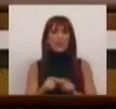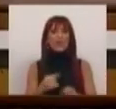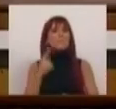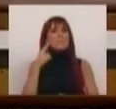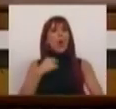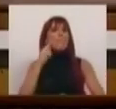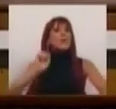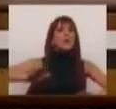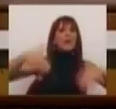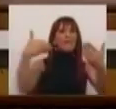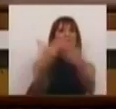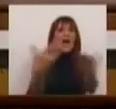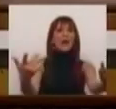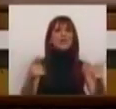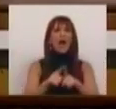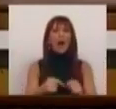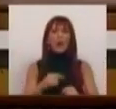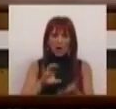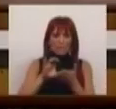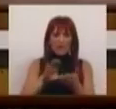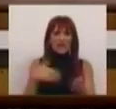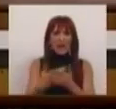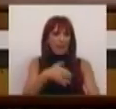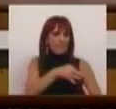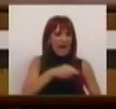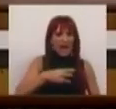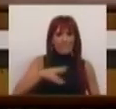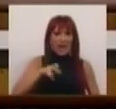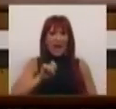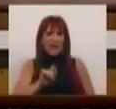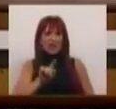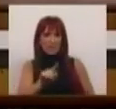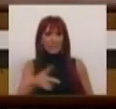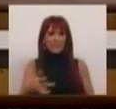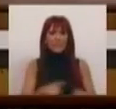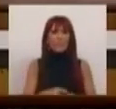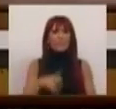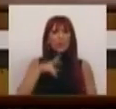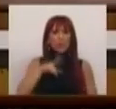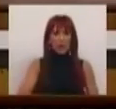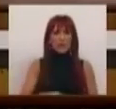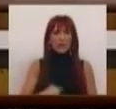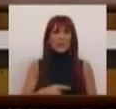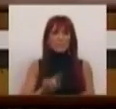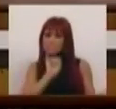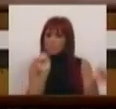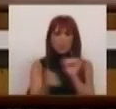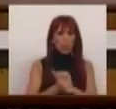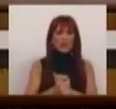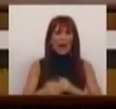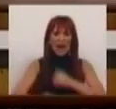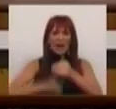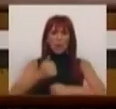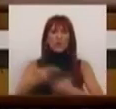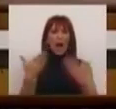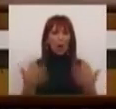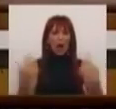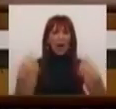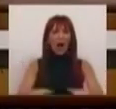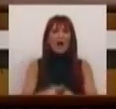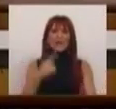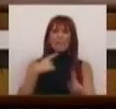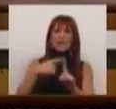conferir prioridade ao financiamento das pequenas e médias empresas portuguesas, revertendo assim a tendência atual